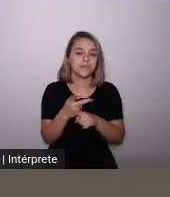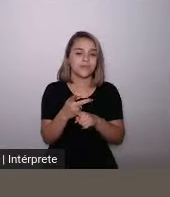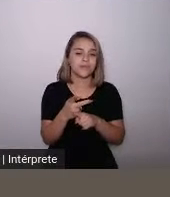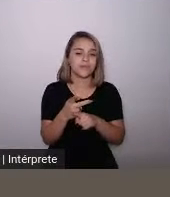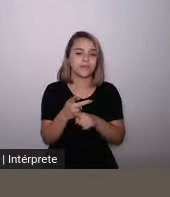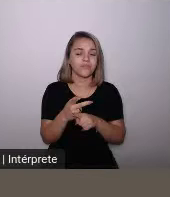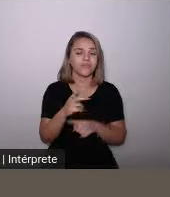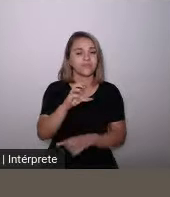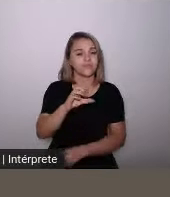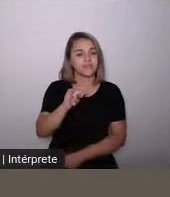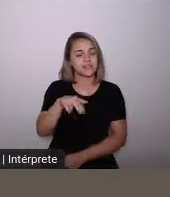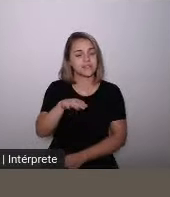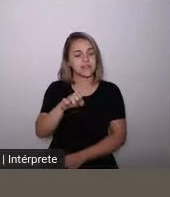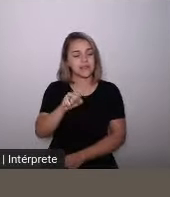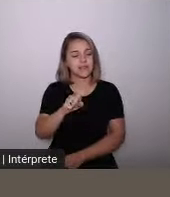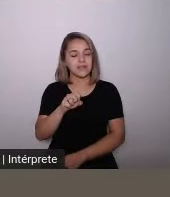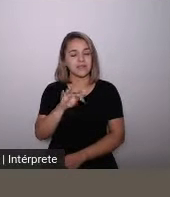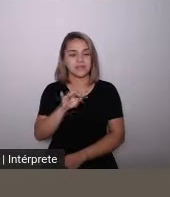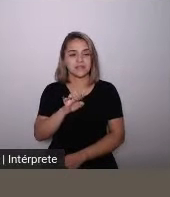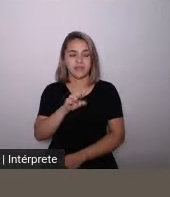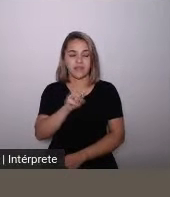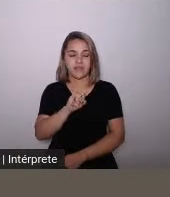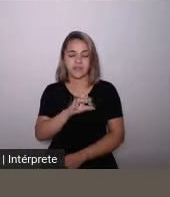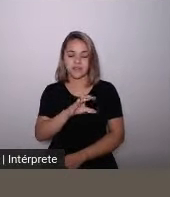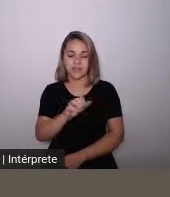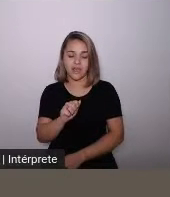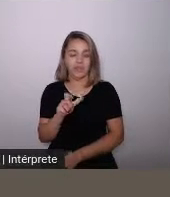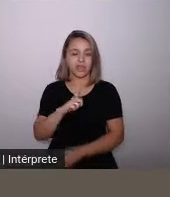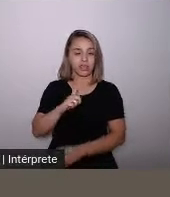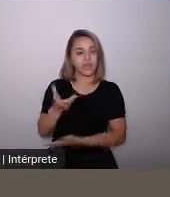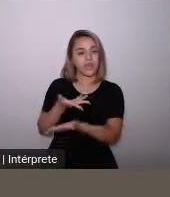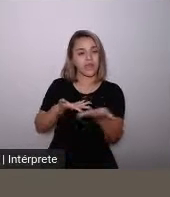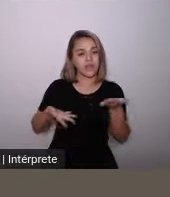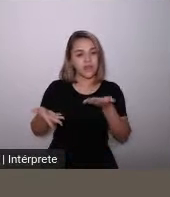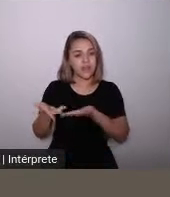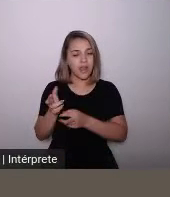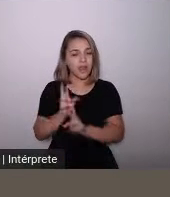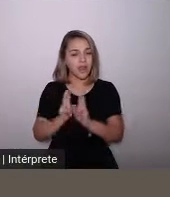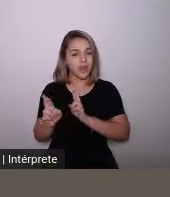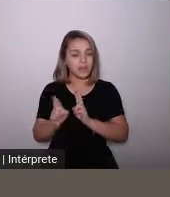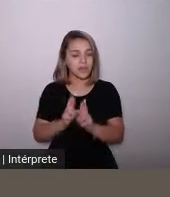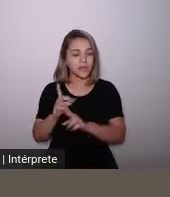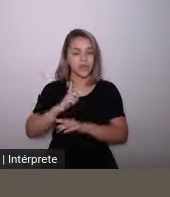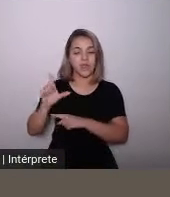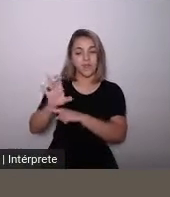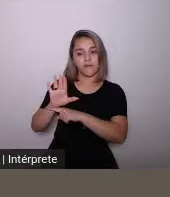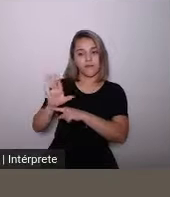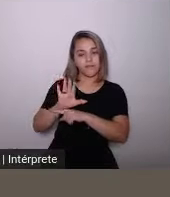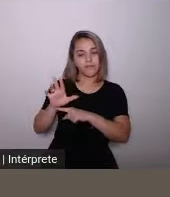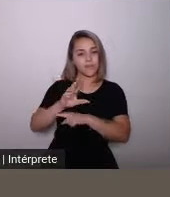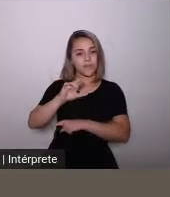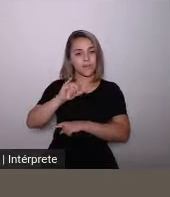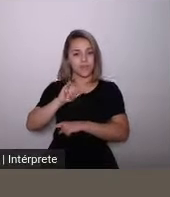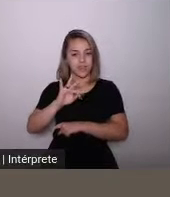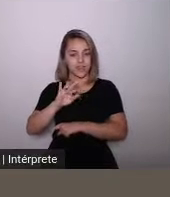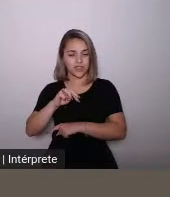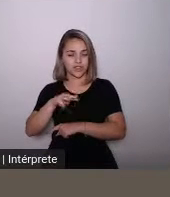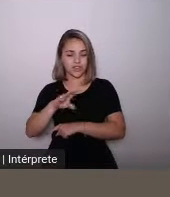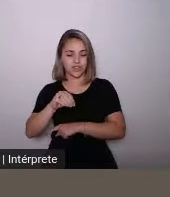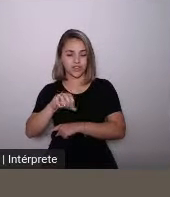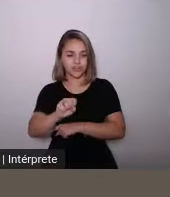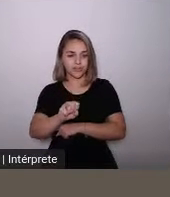sinestésica entre as artes. E aí eu trago o filme Ritmos, do Hans Richter, que vocês